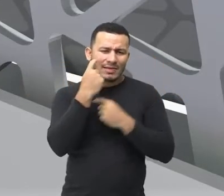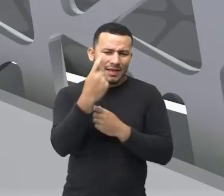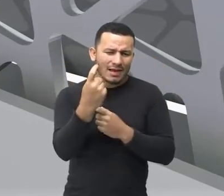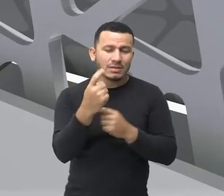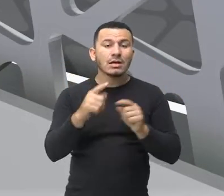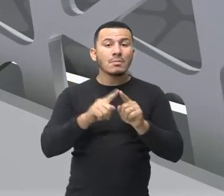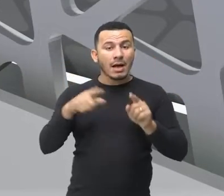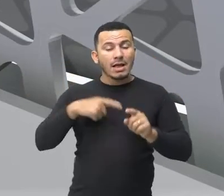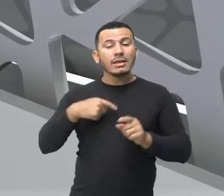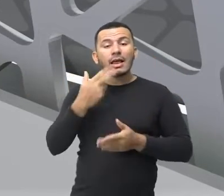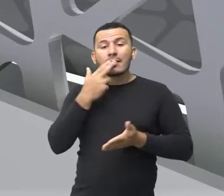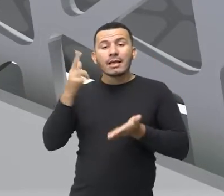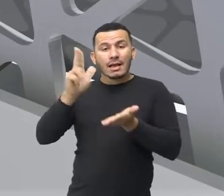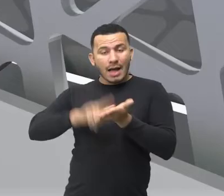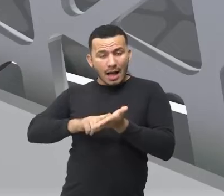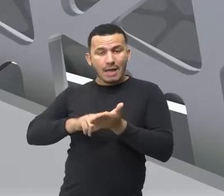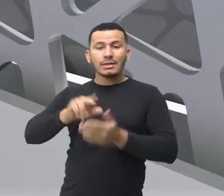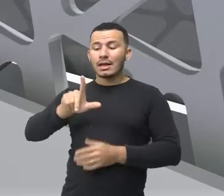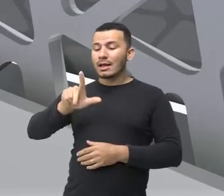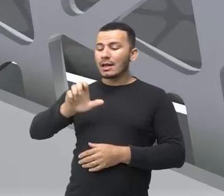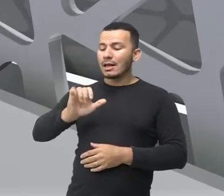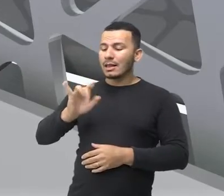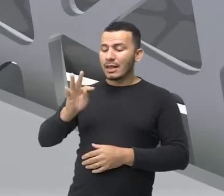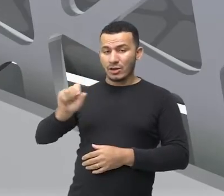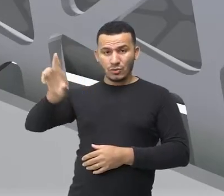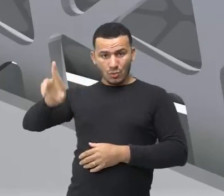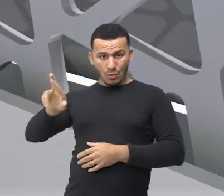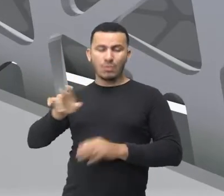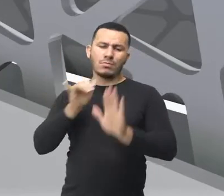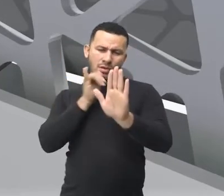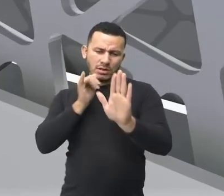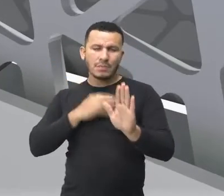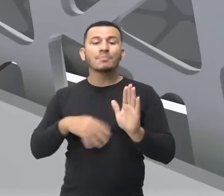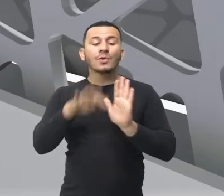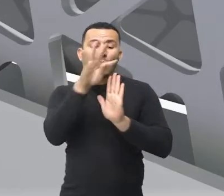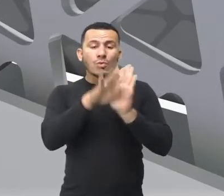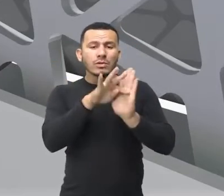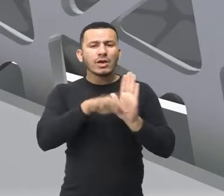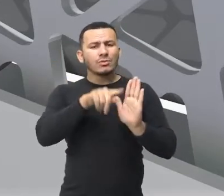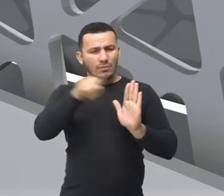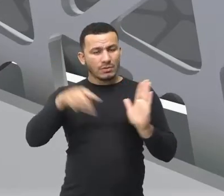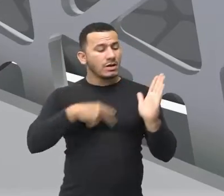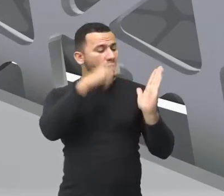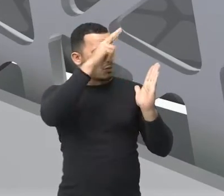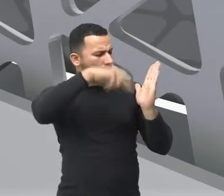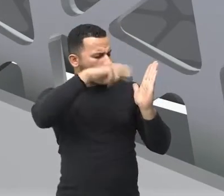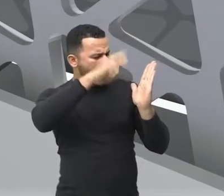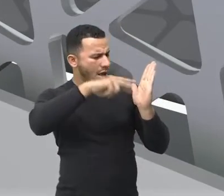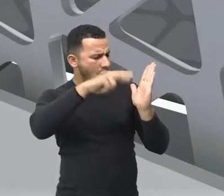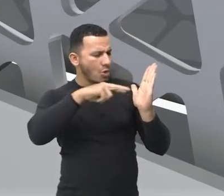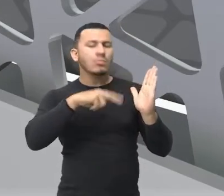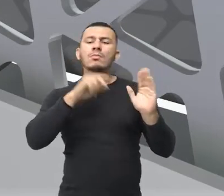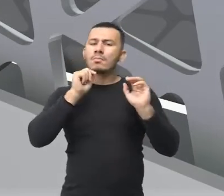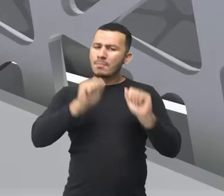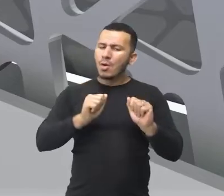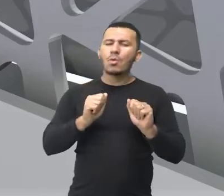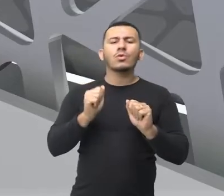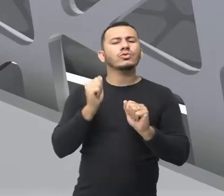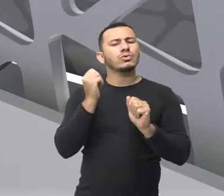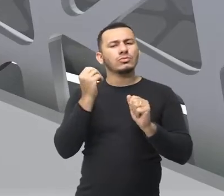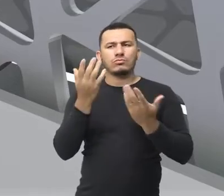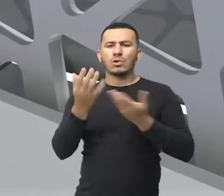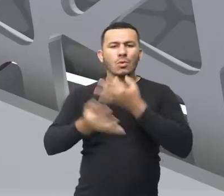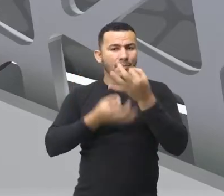do leitor. É isso mesmo, você pode ler um texto, sobre aquele texto ter um posicionamento, pode